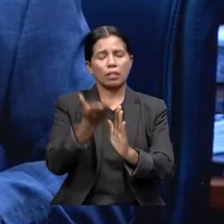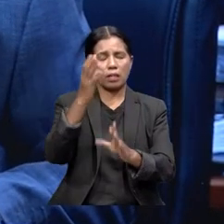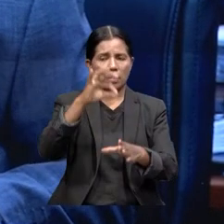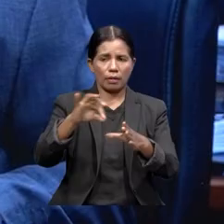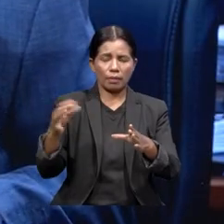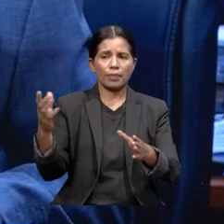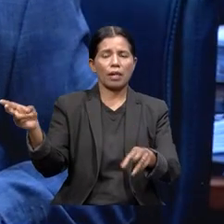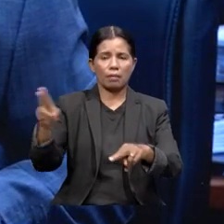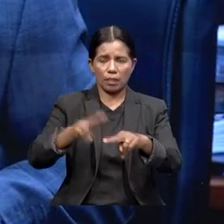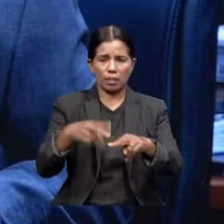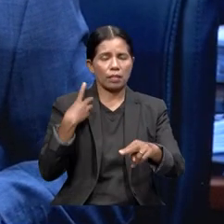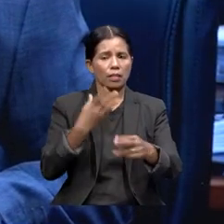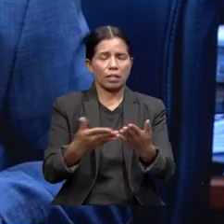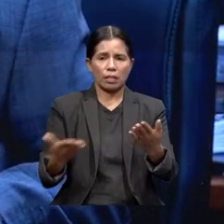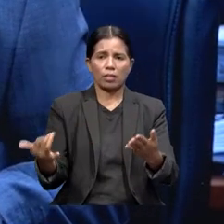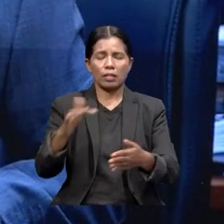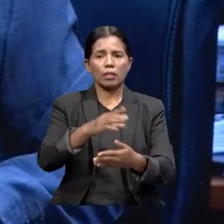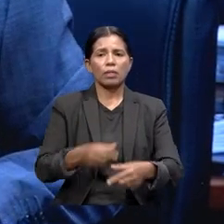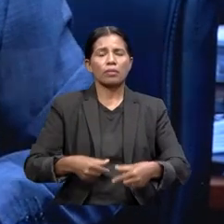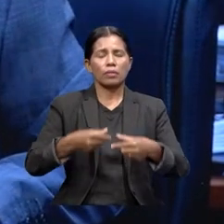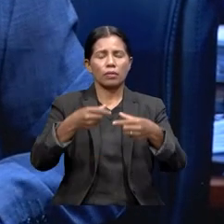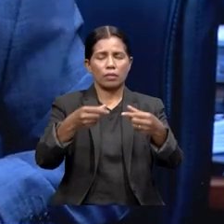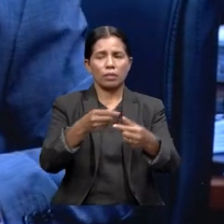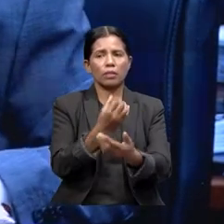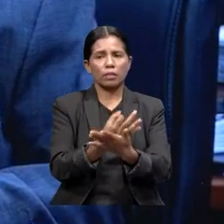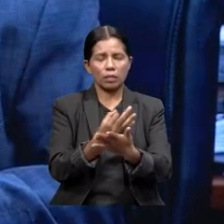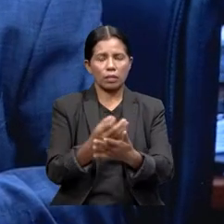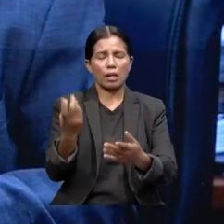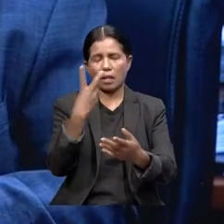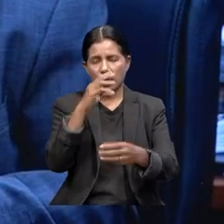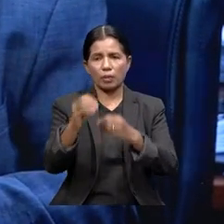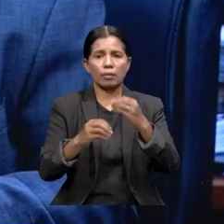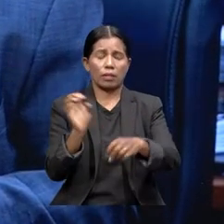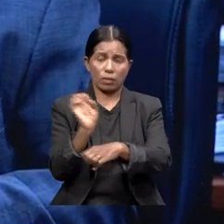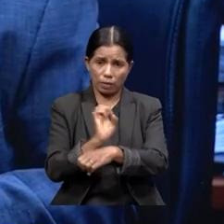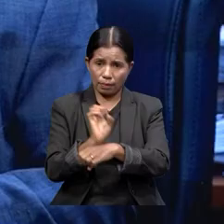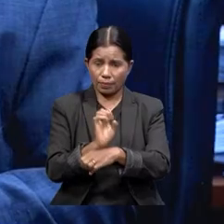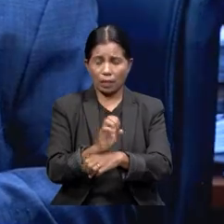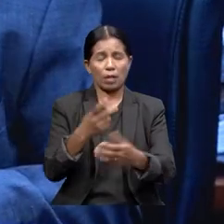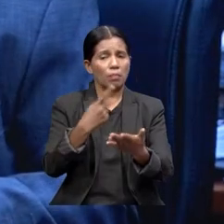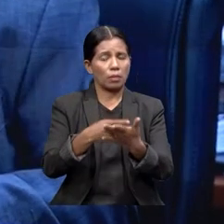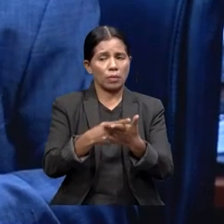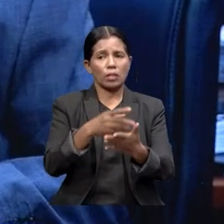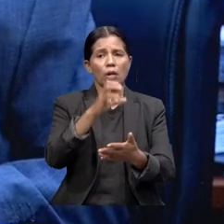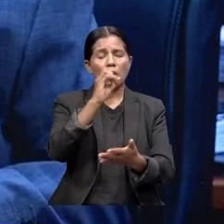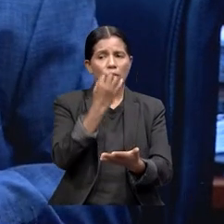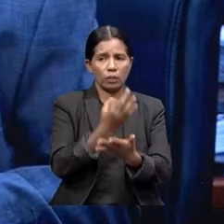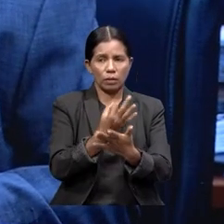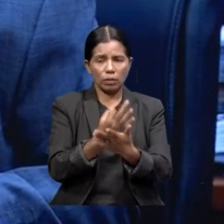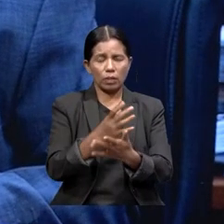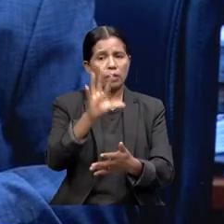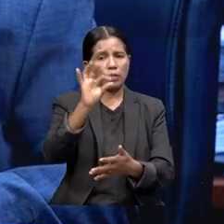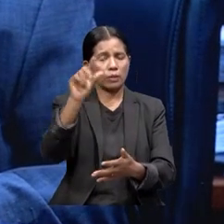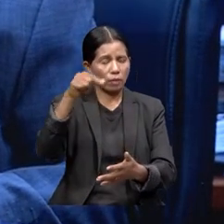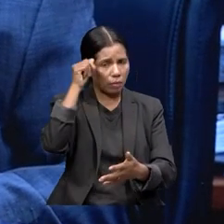aumenta produtividade, diversifica receitas, no diversifica economia. Mas bem, infelizmente, proposta orçamento nebe, nono